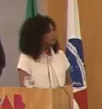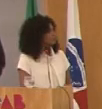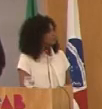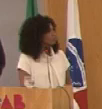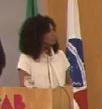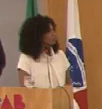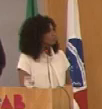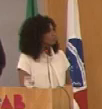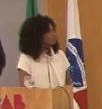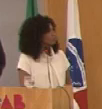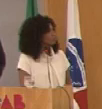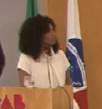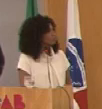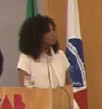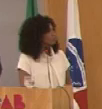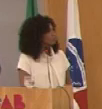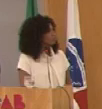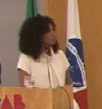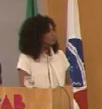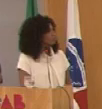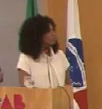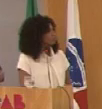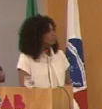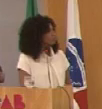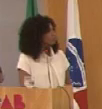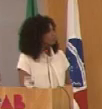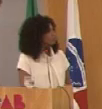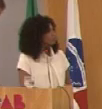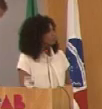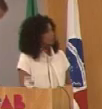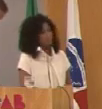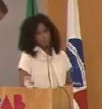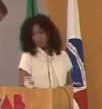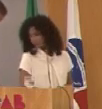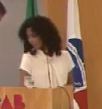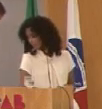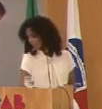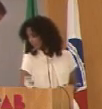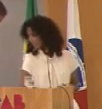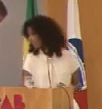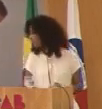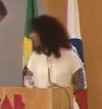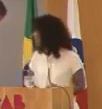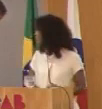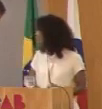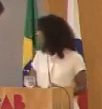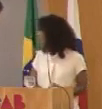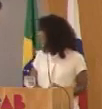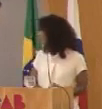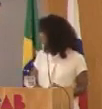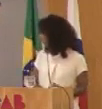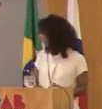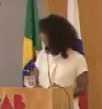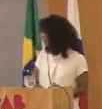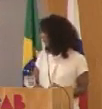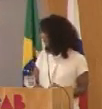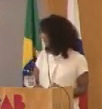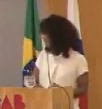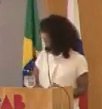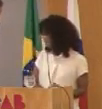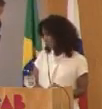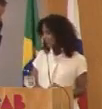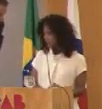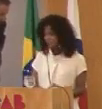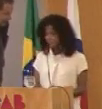identifico assim uma forma de expressar que em nosso país qualquer ação de superação da